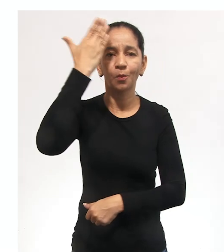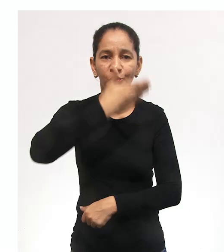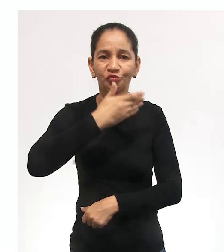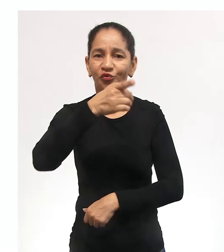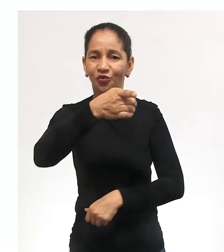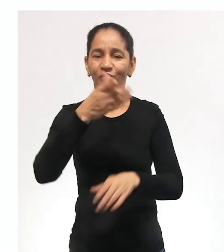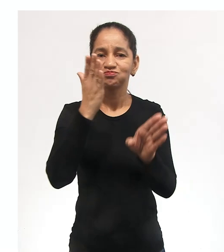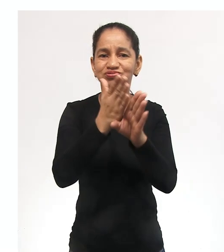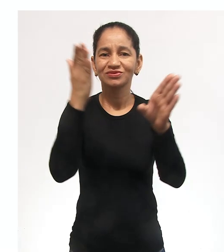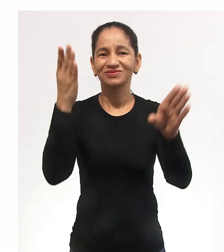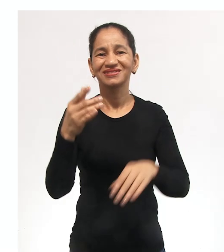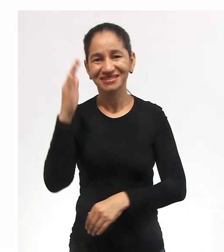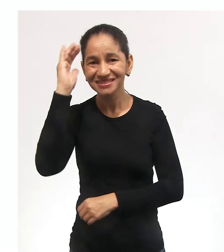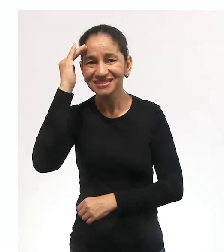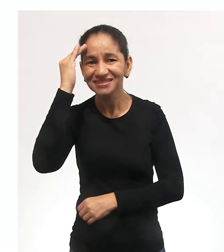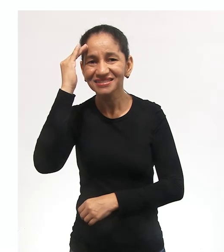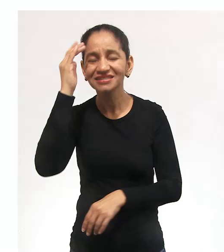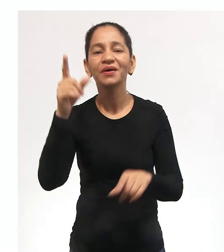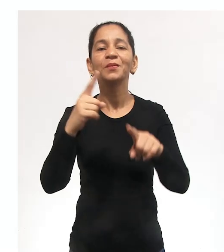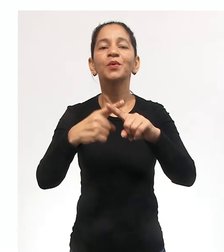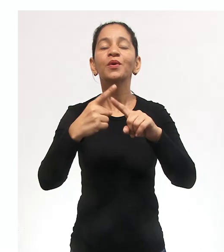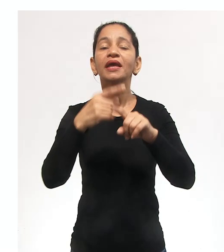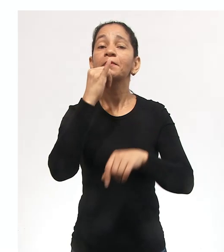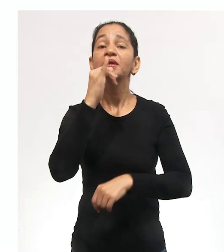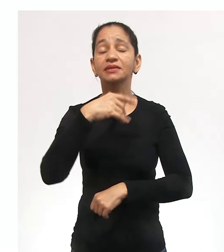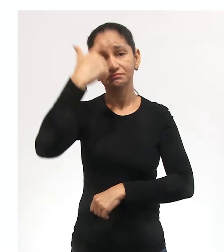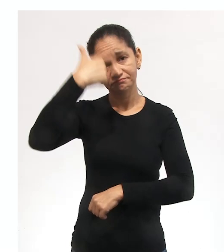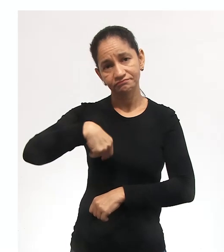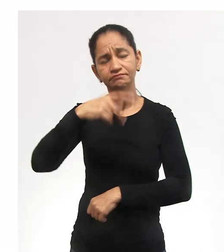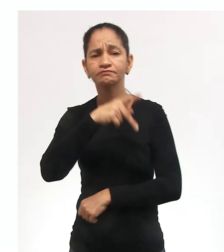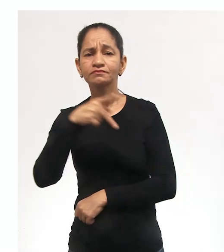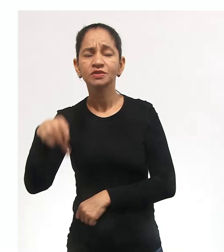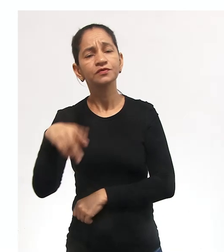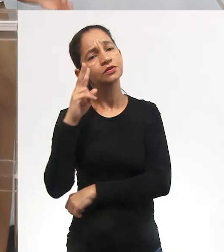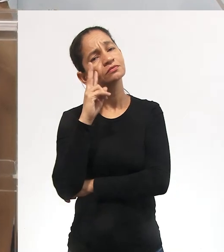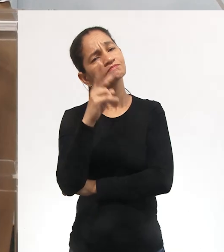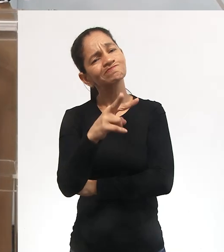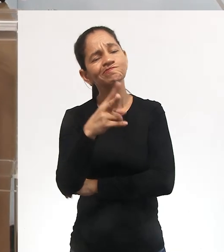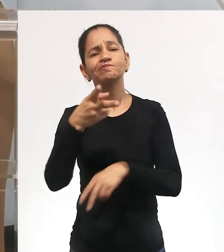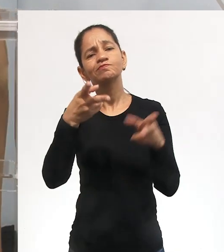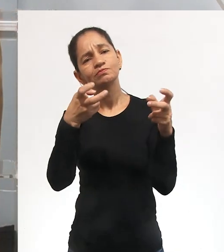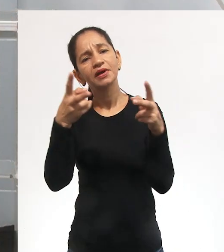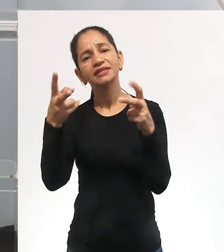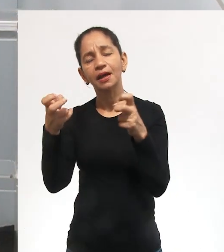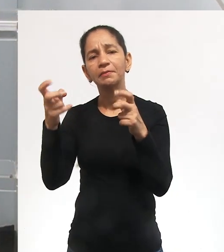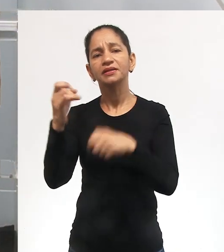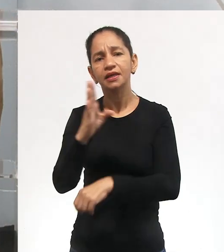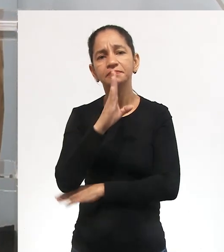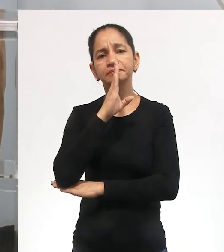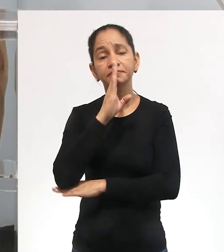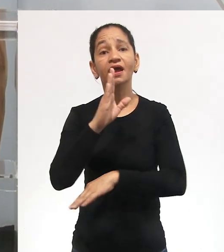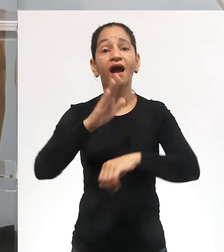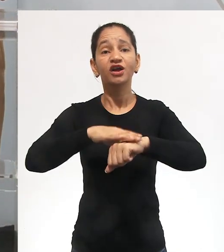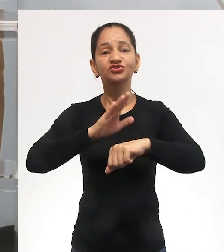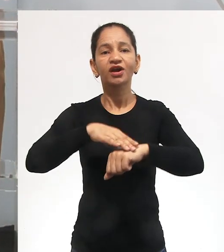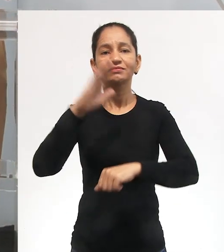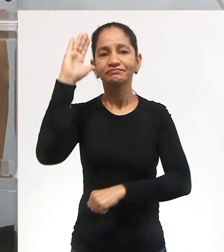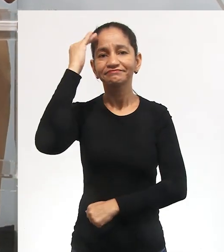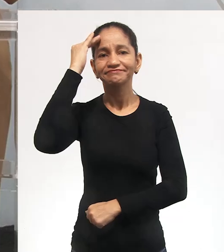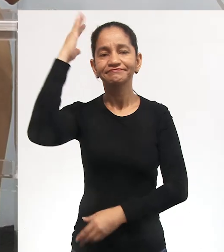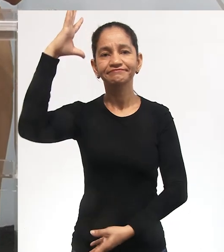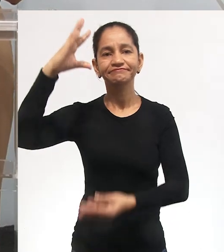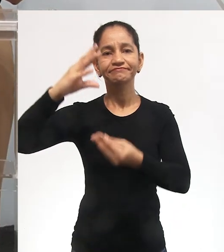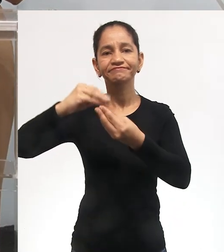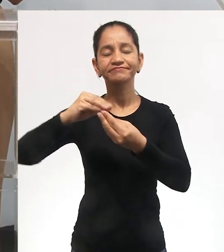recreativa. Quando o professor observa o aluno, escuta o aluno e entende o que precisa